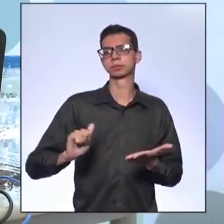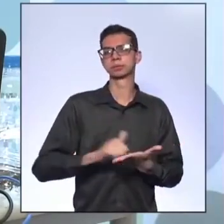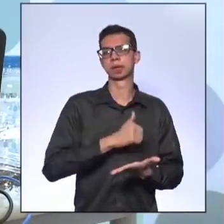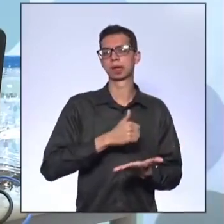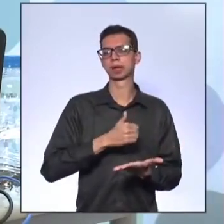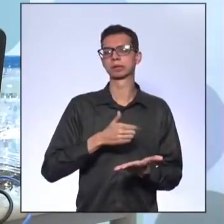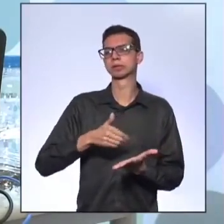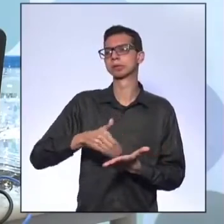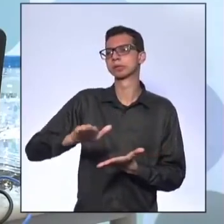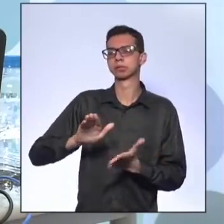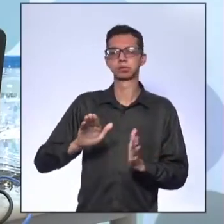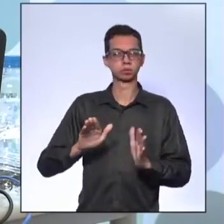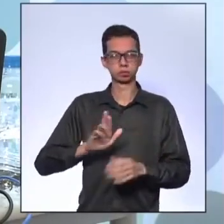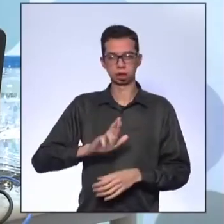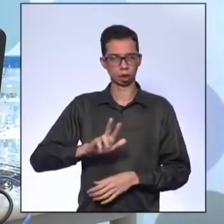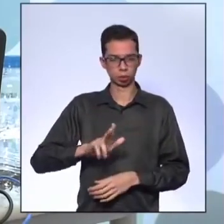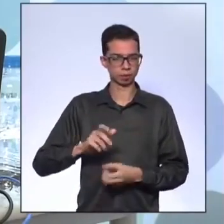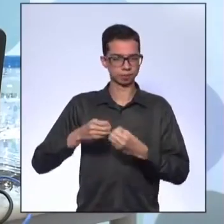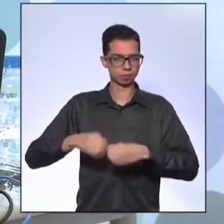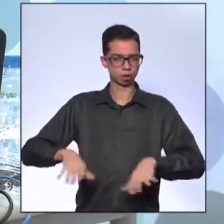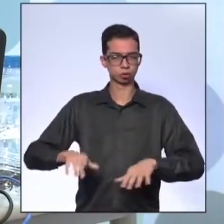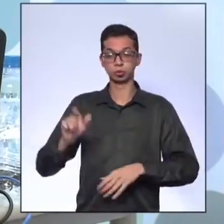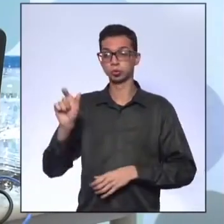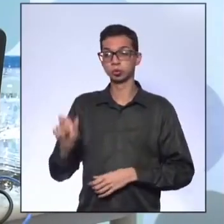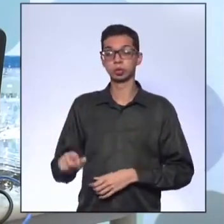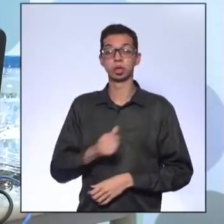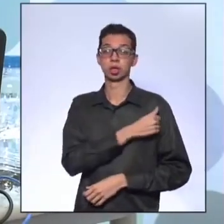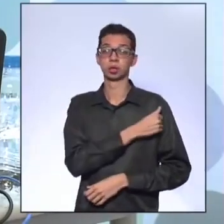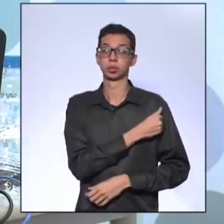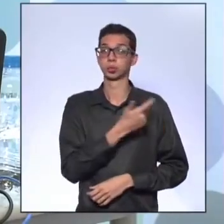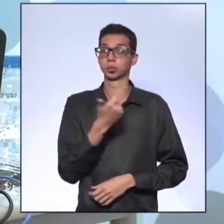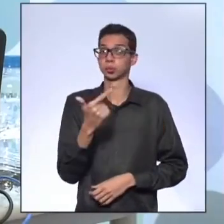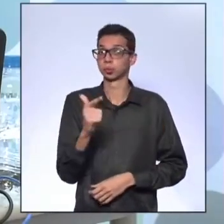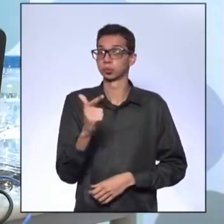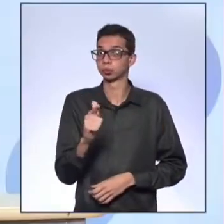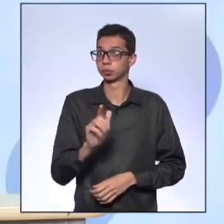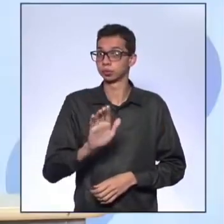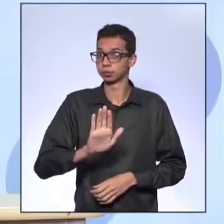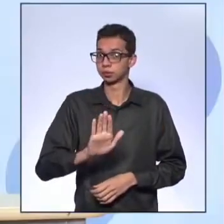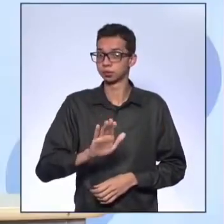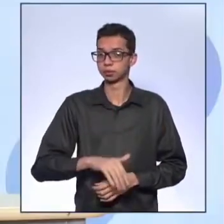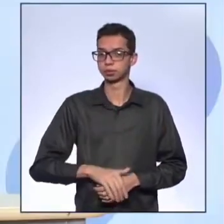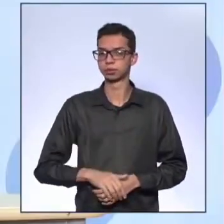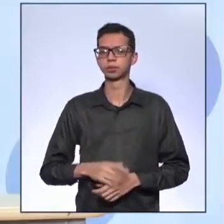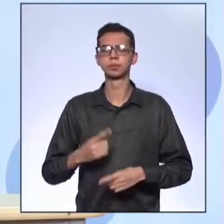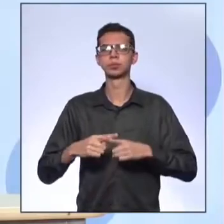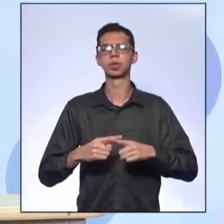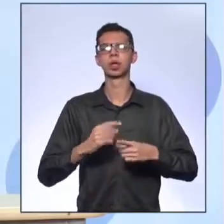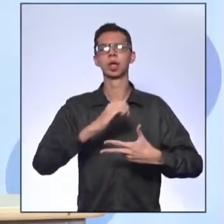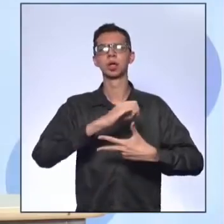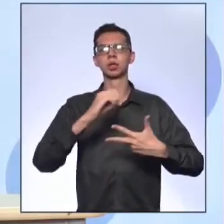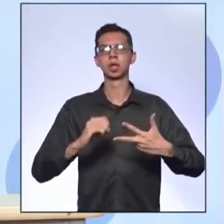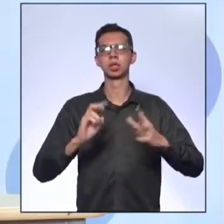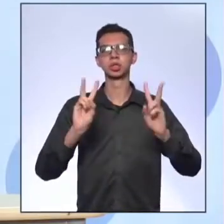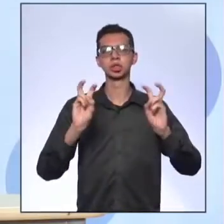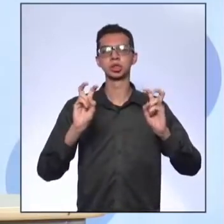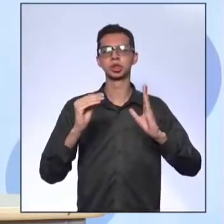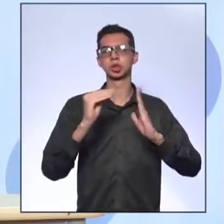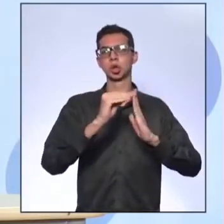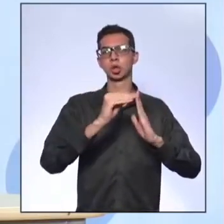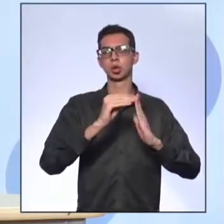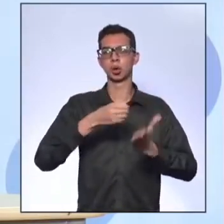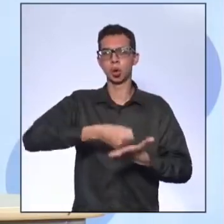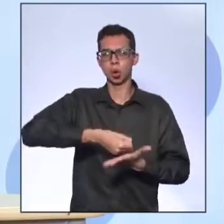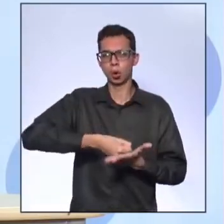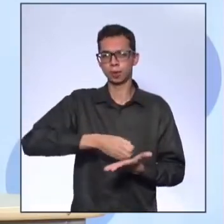vá trazer tanto prejuízo ao aluno, ultimamente. Porque no Enem não é obrigatório o título para Exato. a questão,